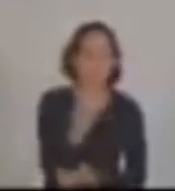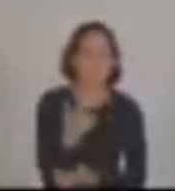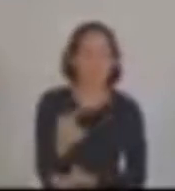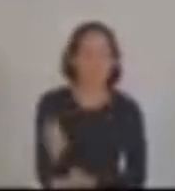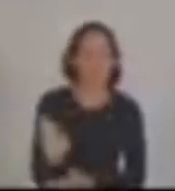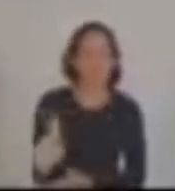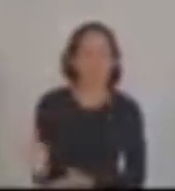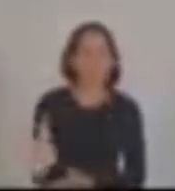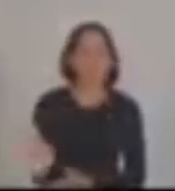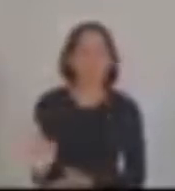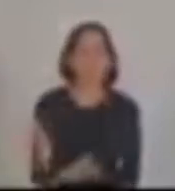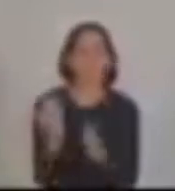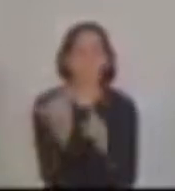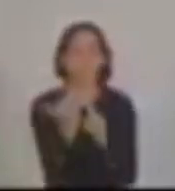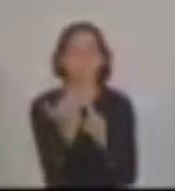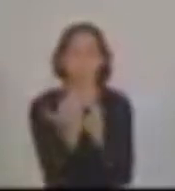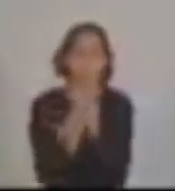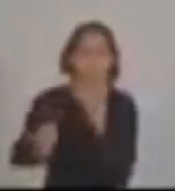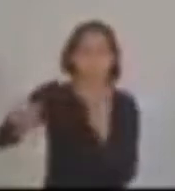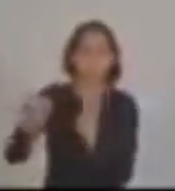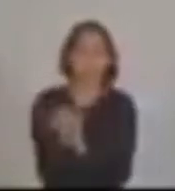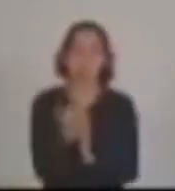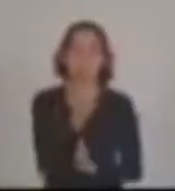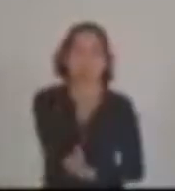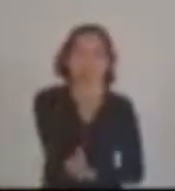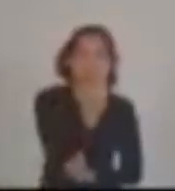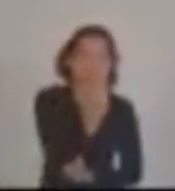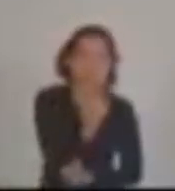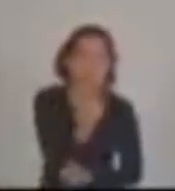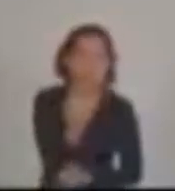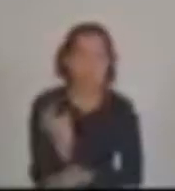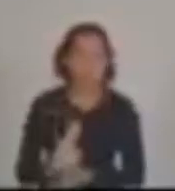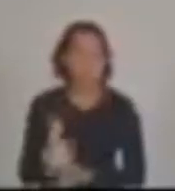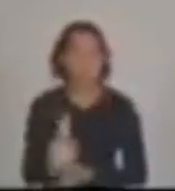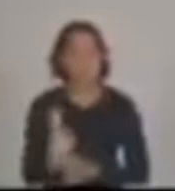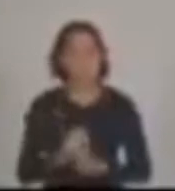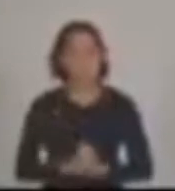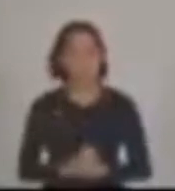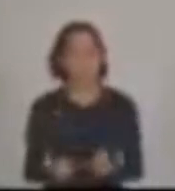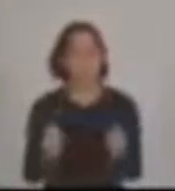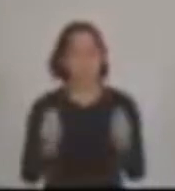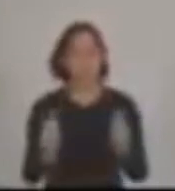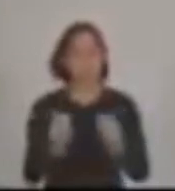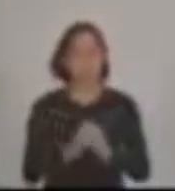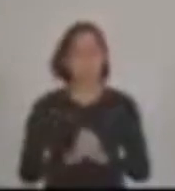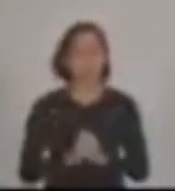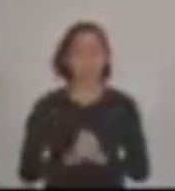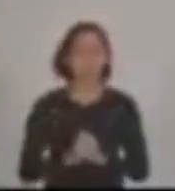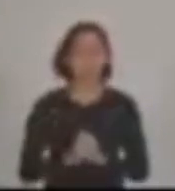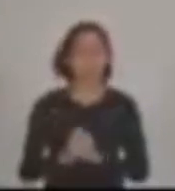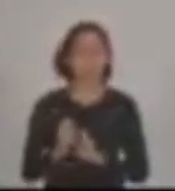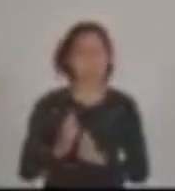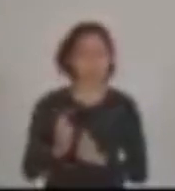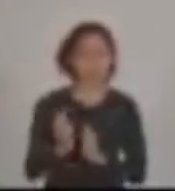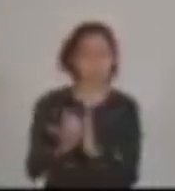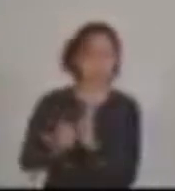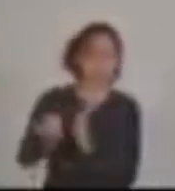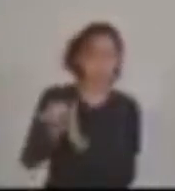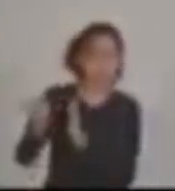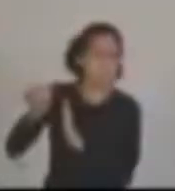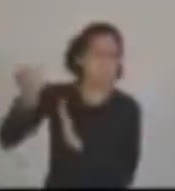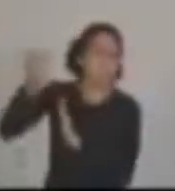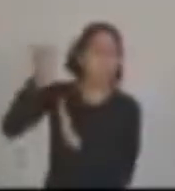veio 360, uma outra 342, 10 mil reais.